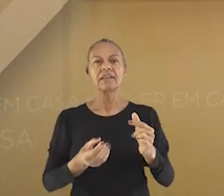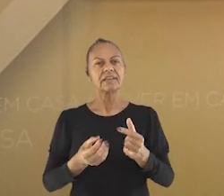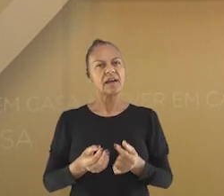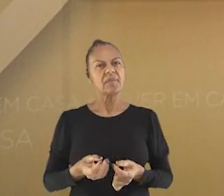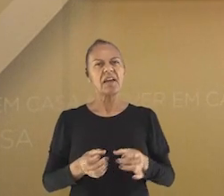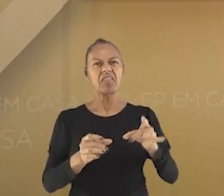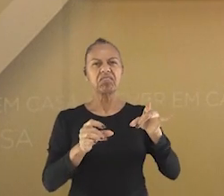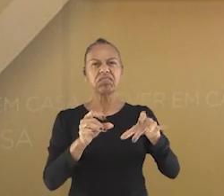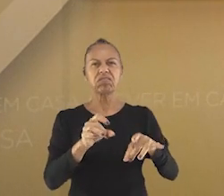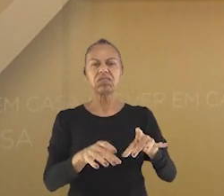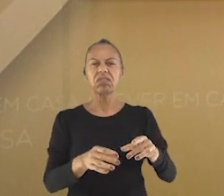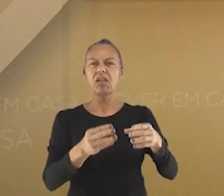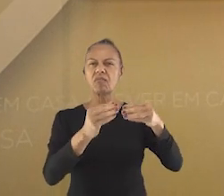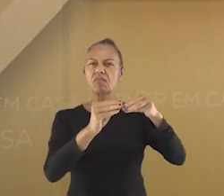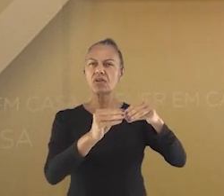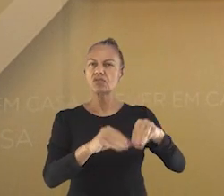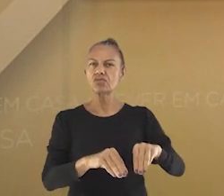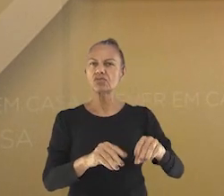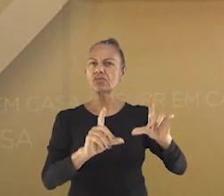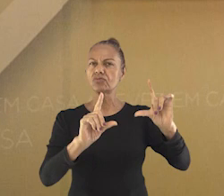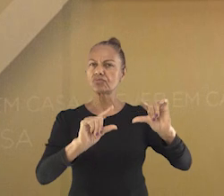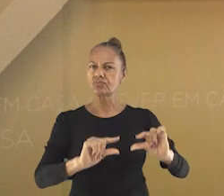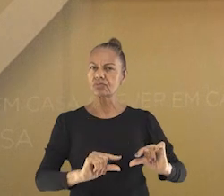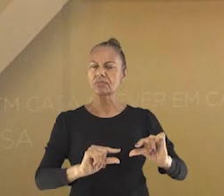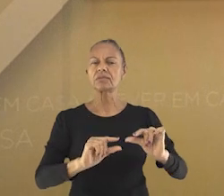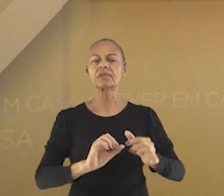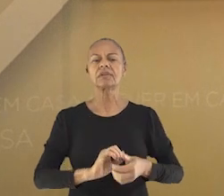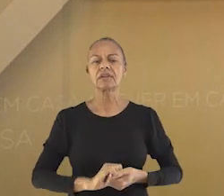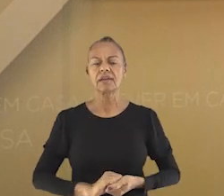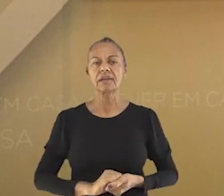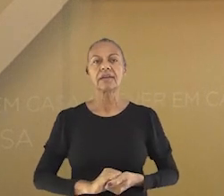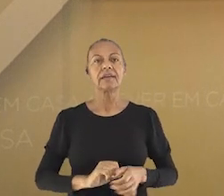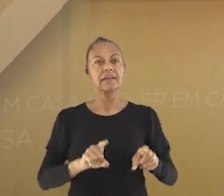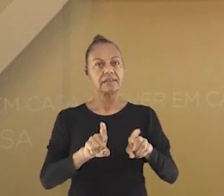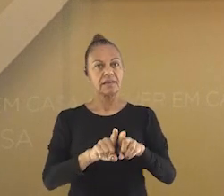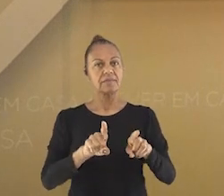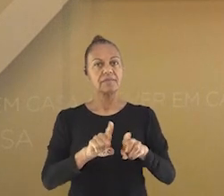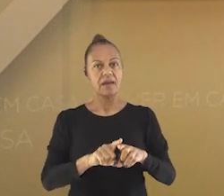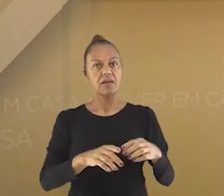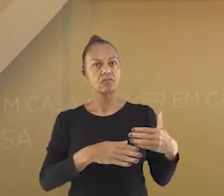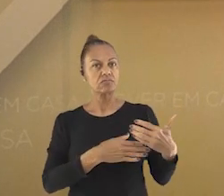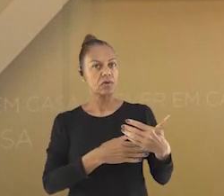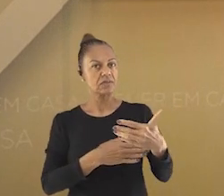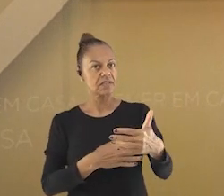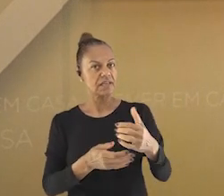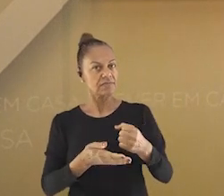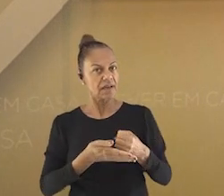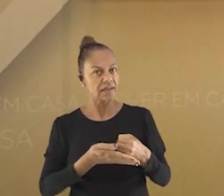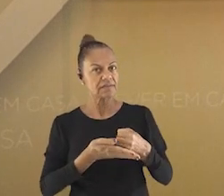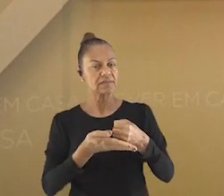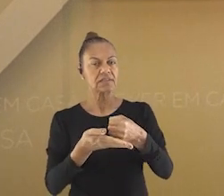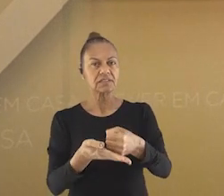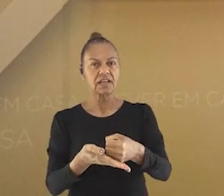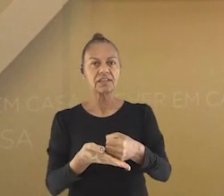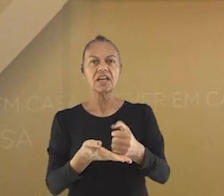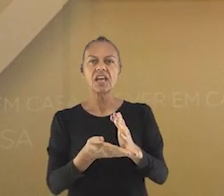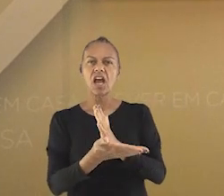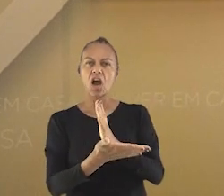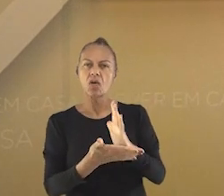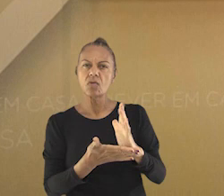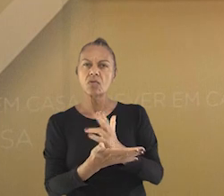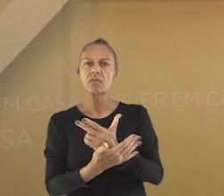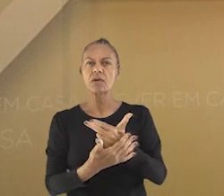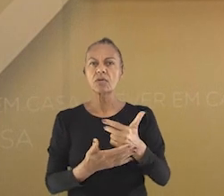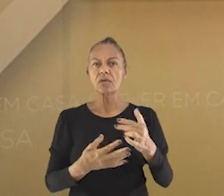desperdícios, além da implementação de processos mais sustentáveis. Esses são alguns